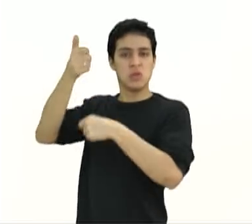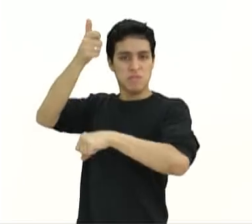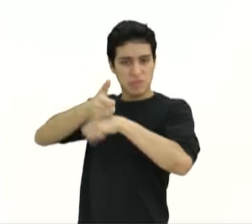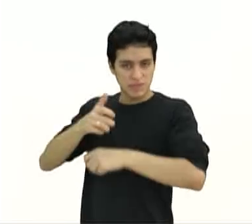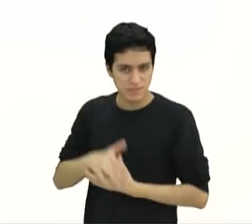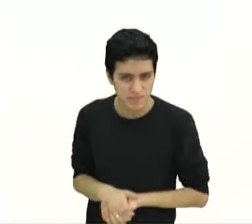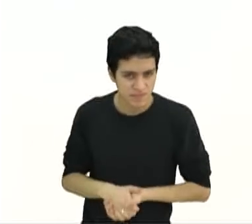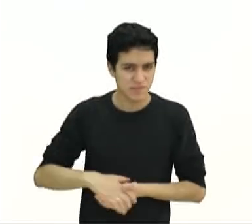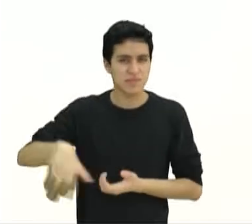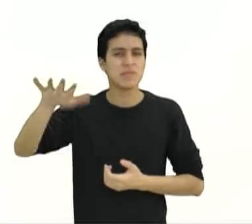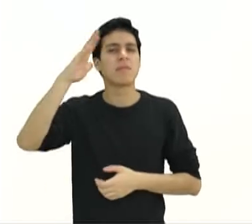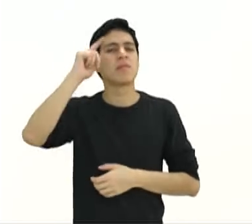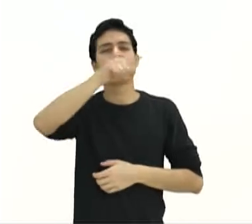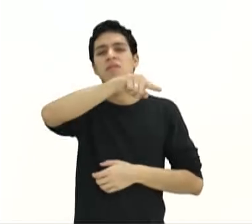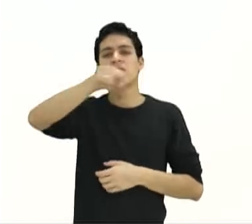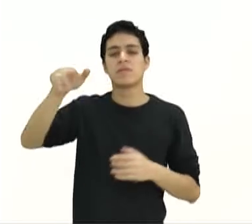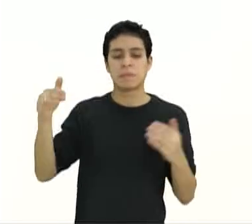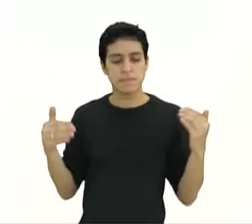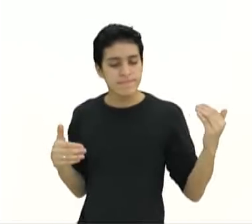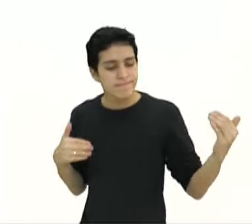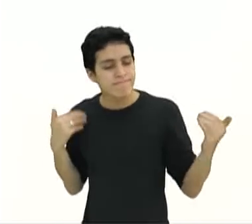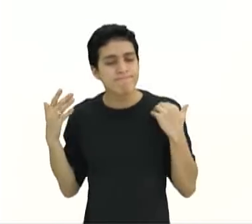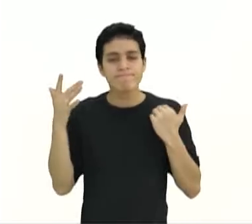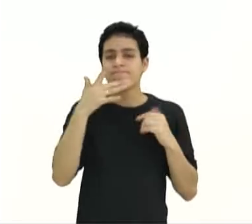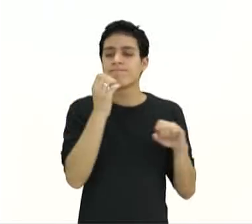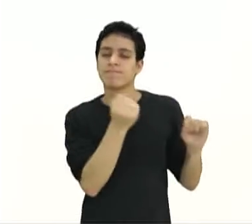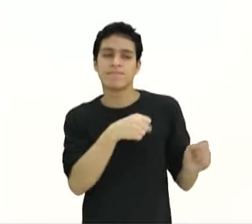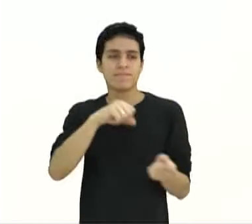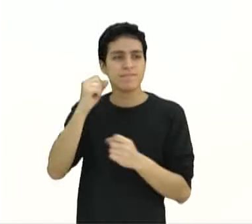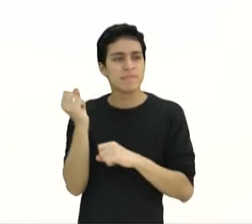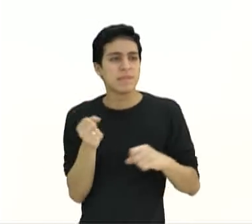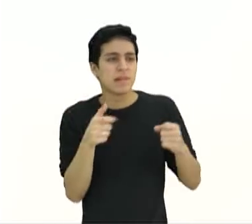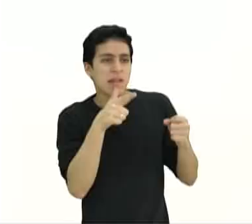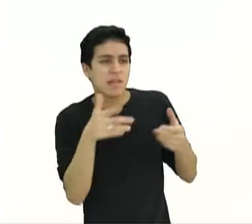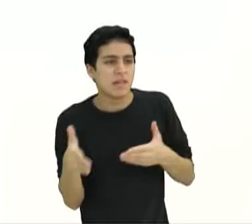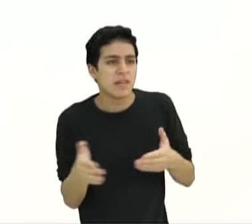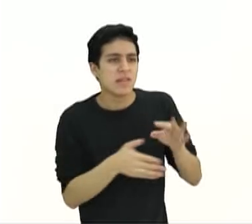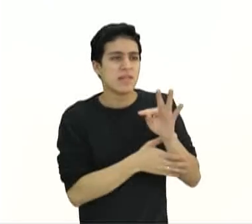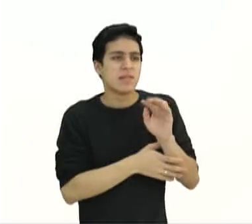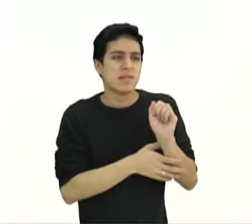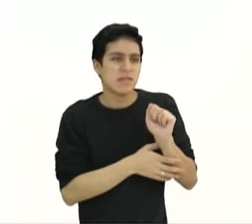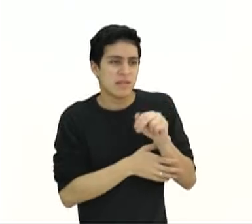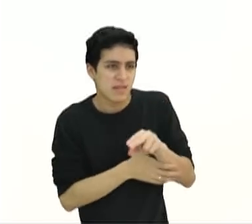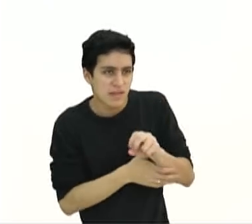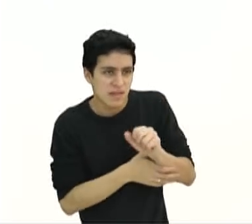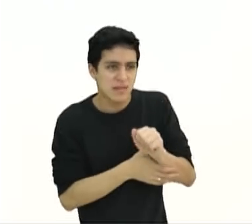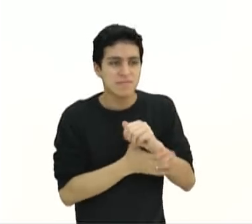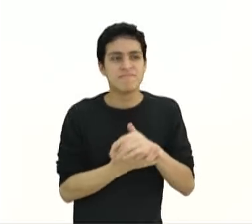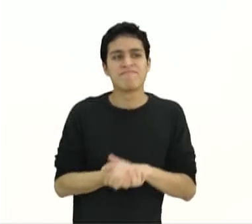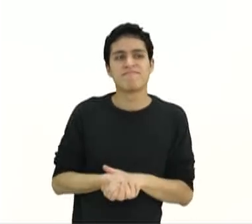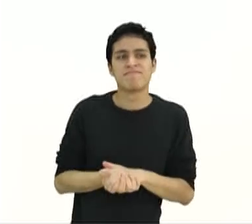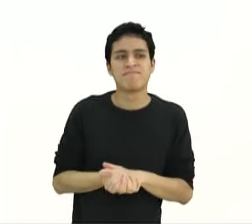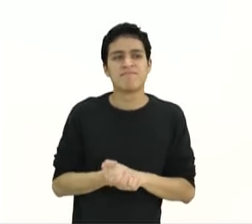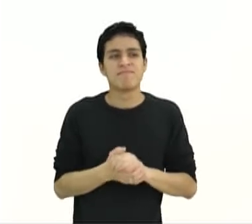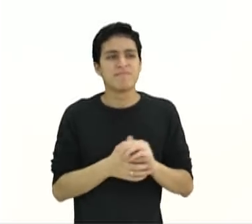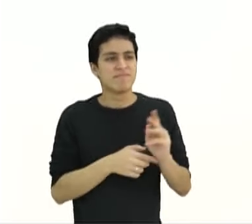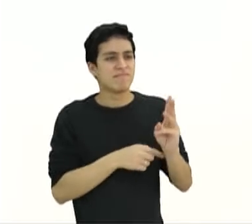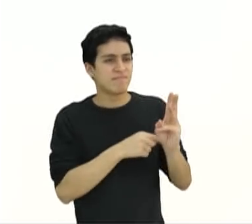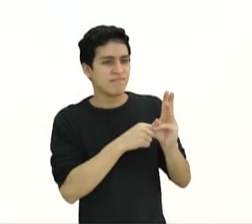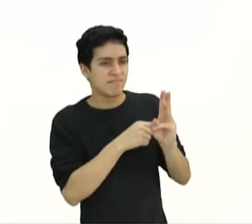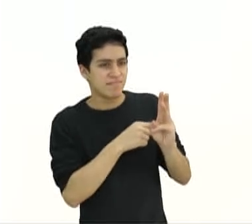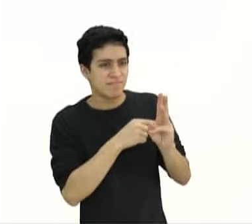você está em um agradável passeio de barco pelo rio Tâmisa e 3 meninas entediadas precisam